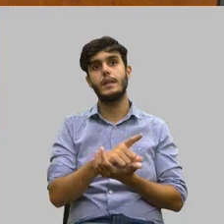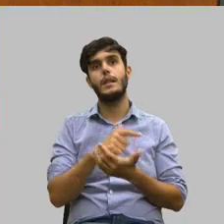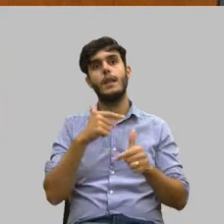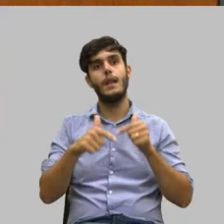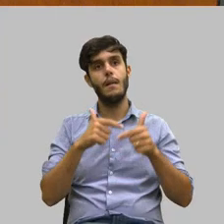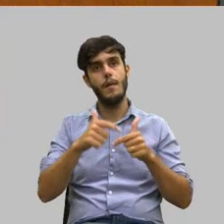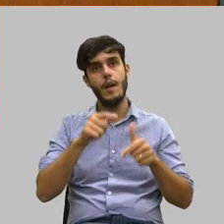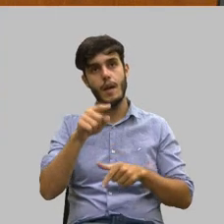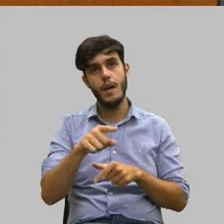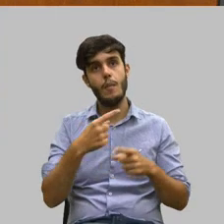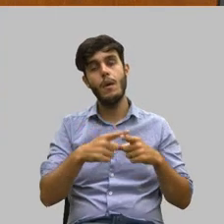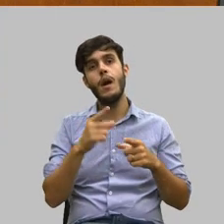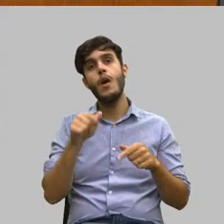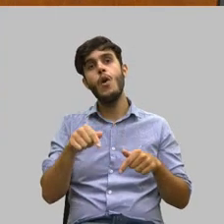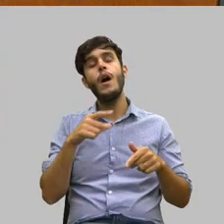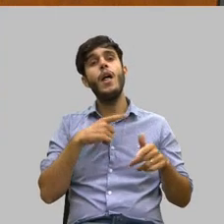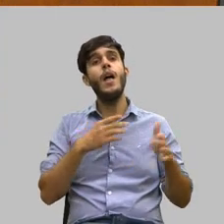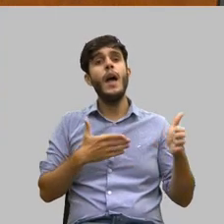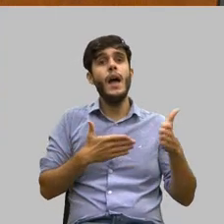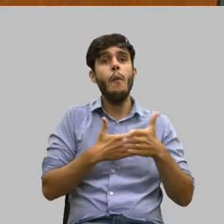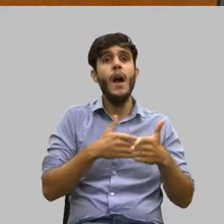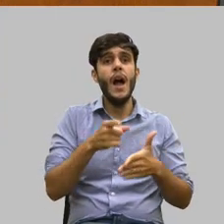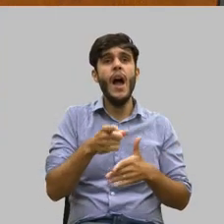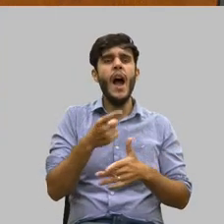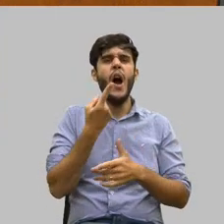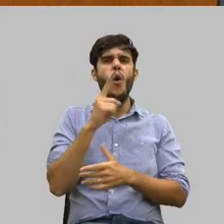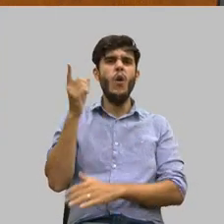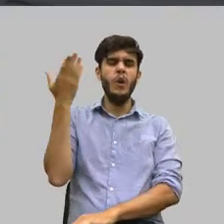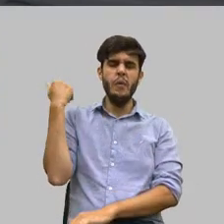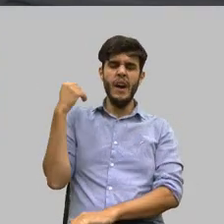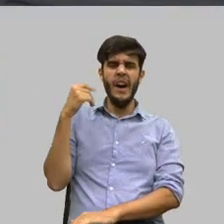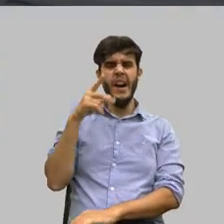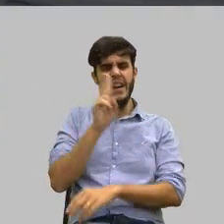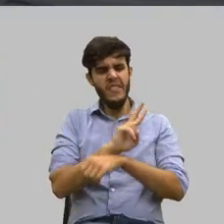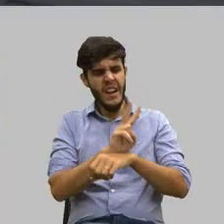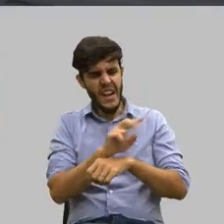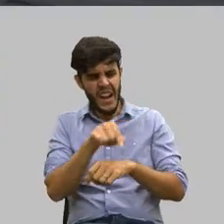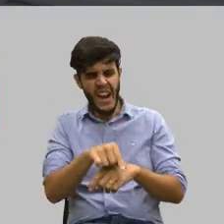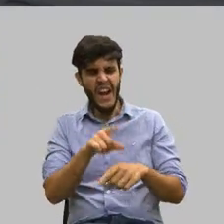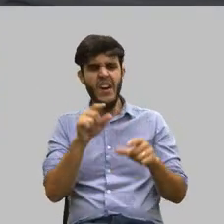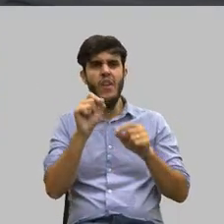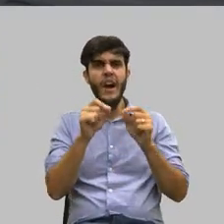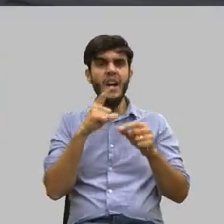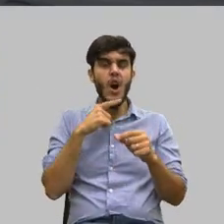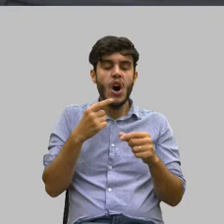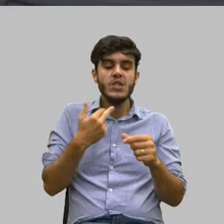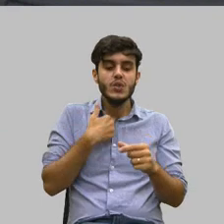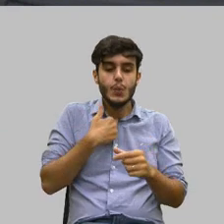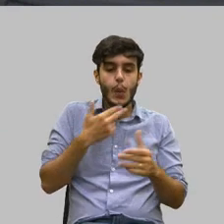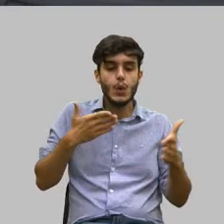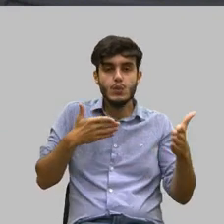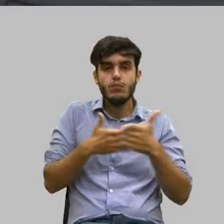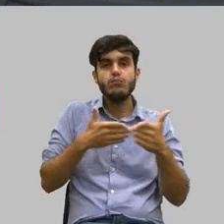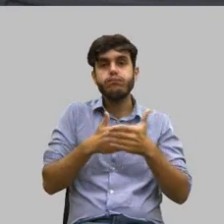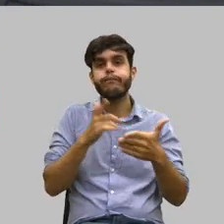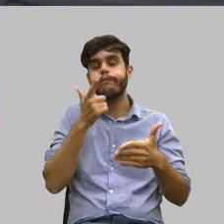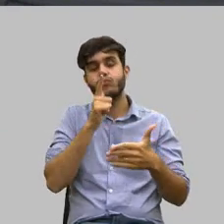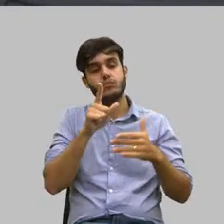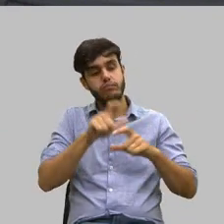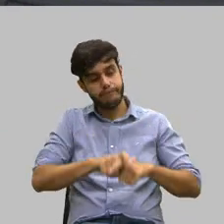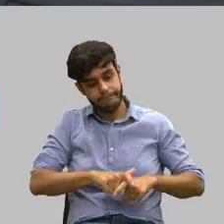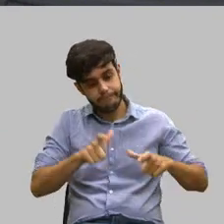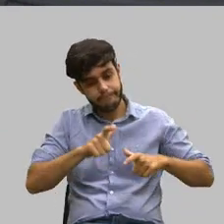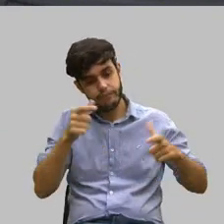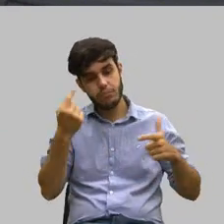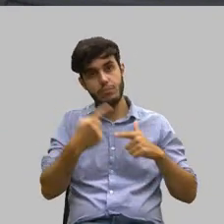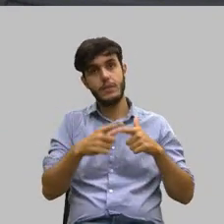hoje isso nos impede eu falei no última Assembleia fiscalista Deputado Vai se lembrar Hoje nós estamos impedidos de expandir o bombeiro hoje ele não pode se expandir Porque